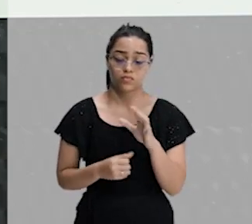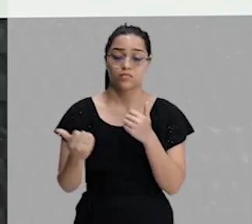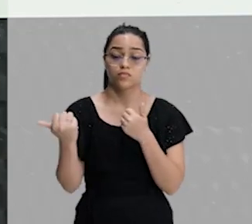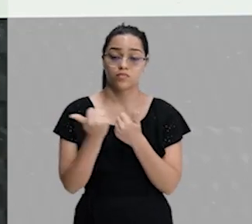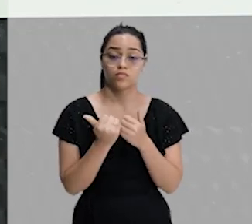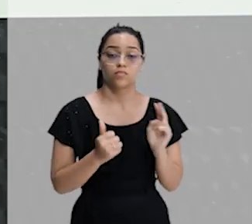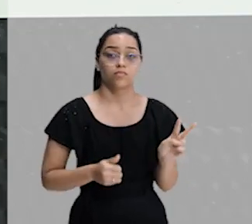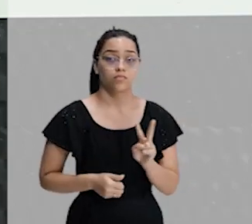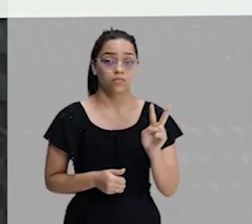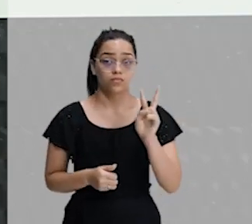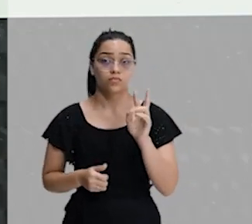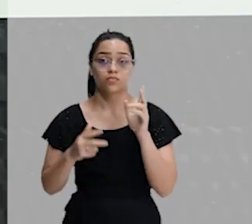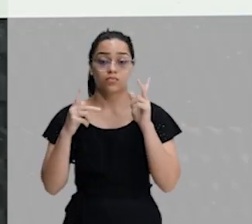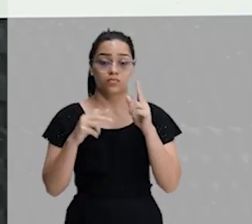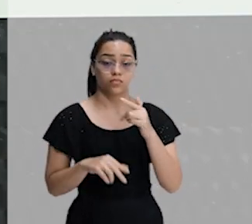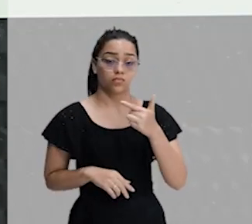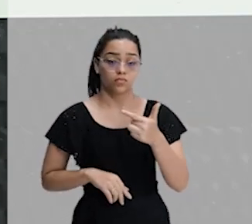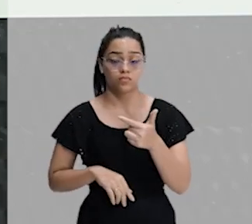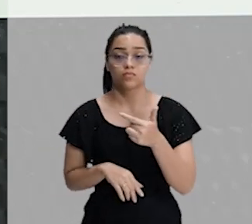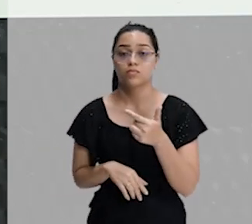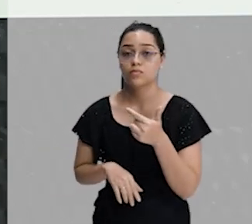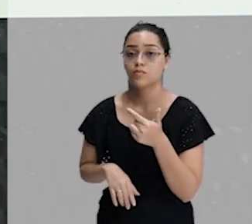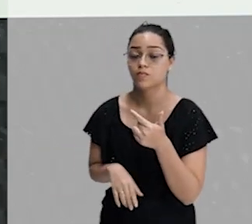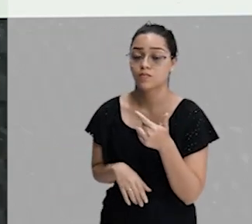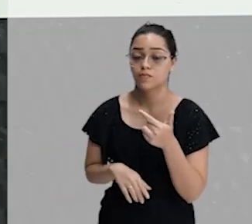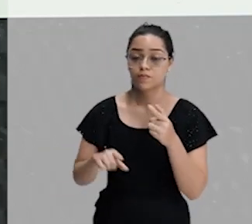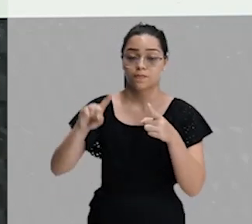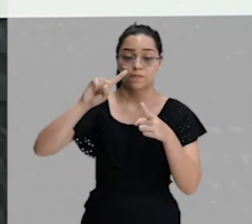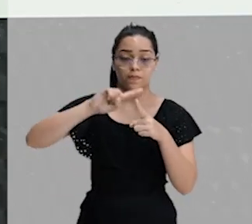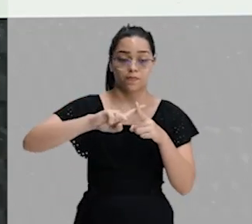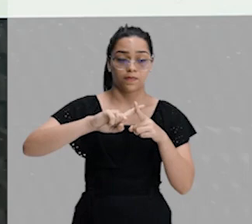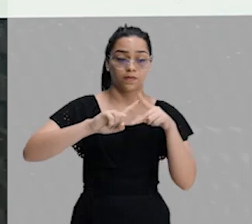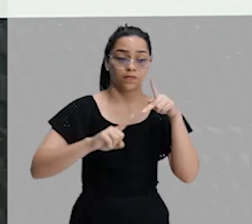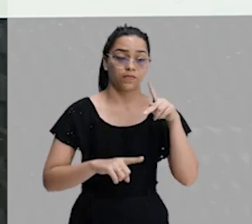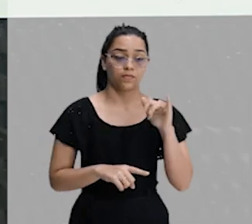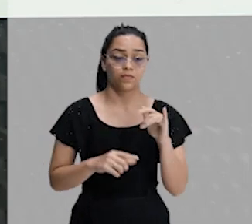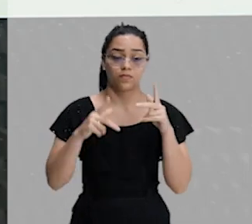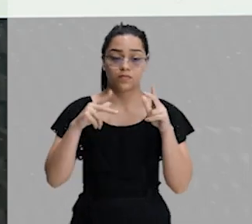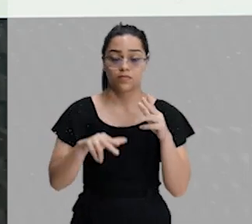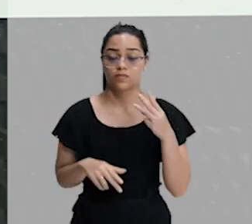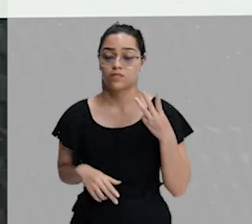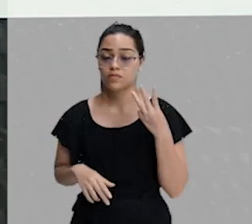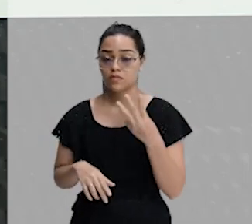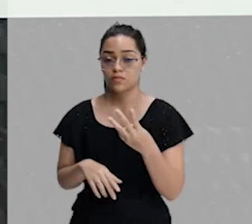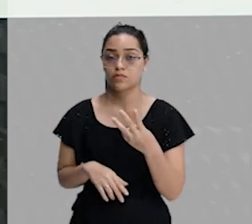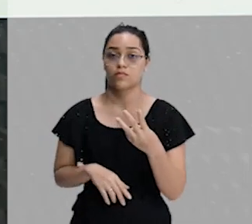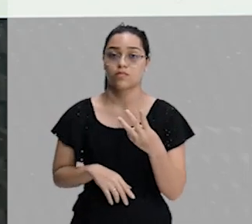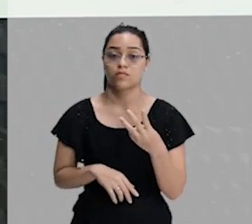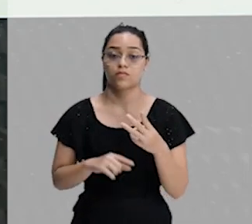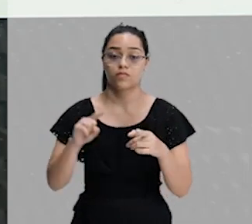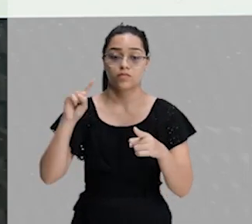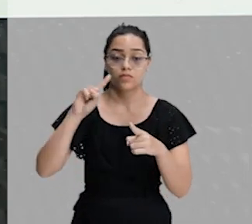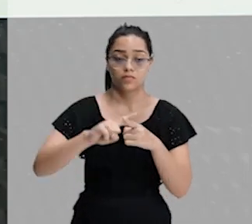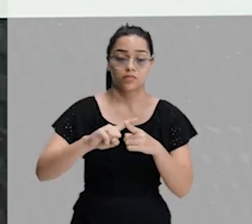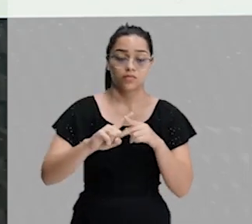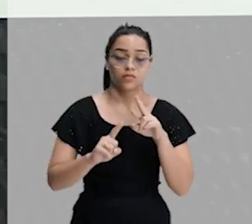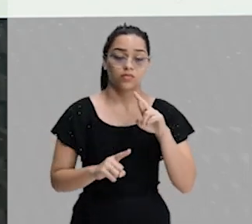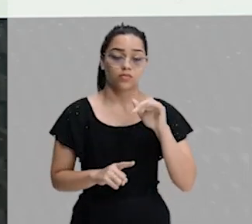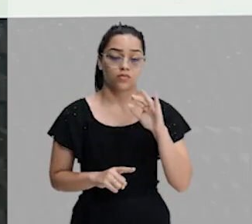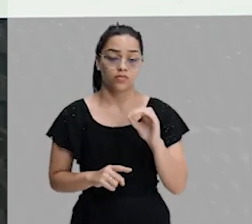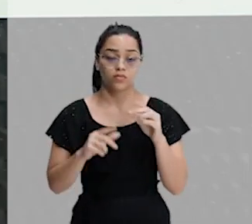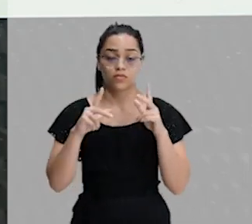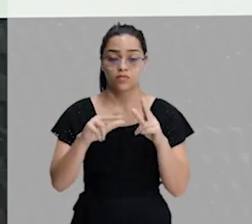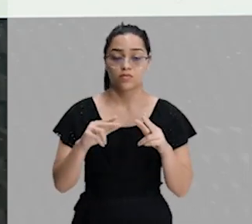valores. Ó. Então a área vai ficar 2, multiplicado por π, que é 3, né? Multiplicado pelo raio,